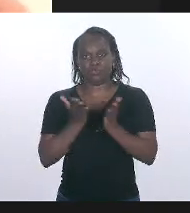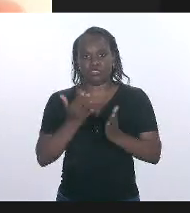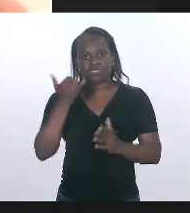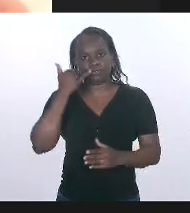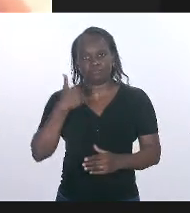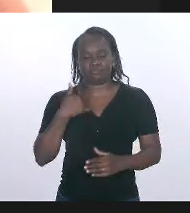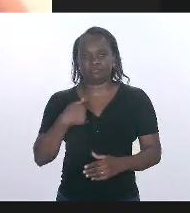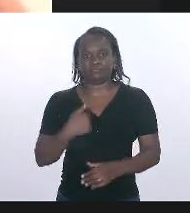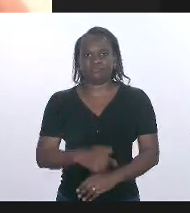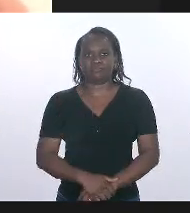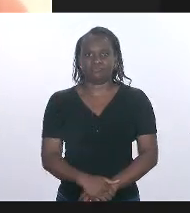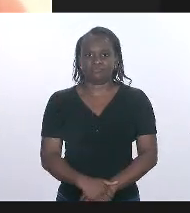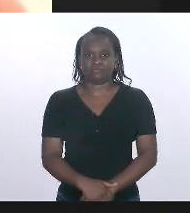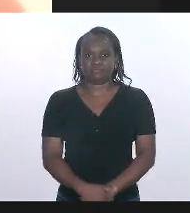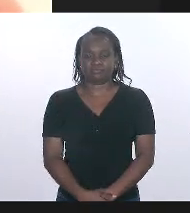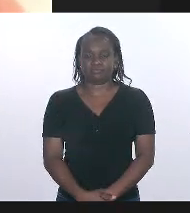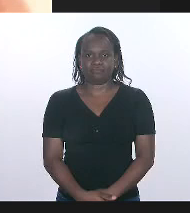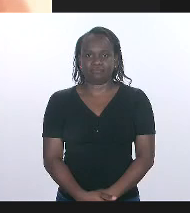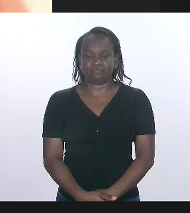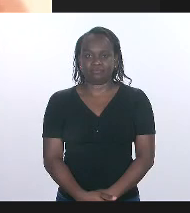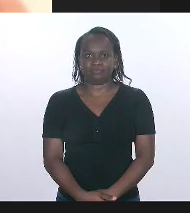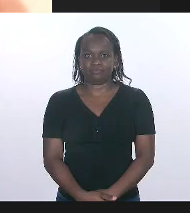favor.